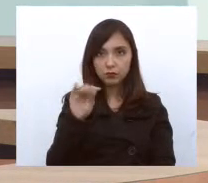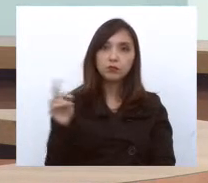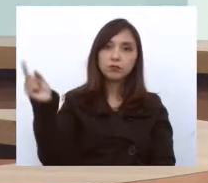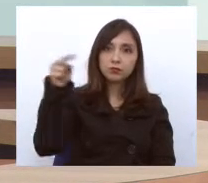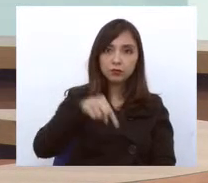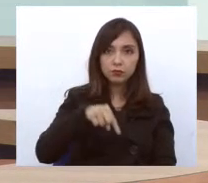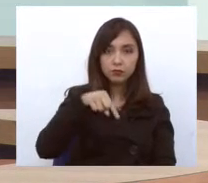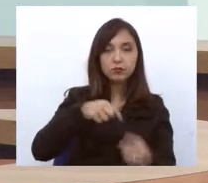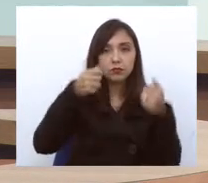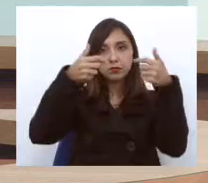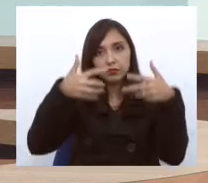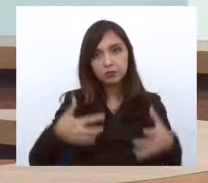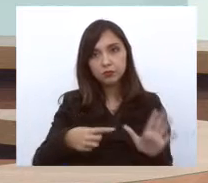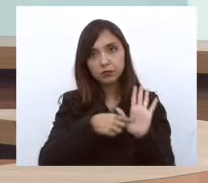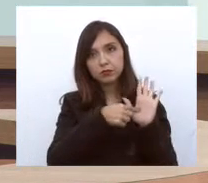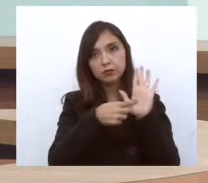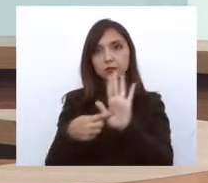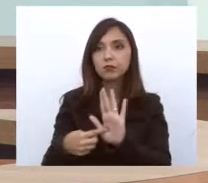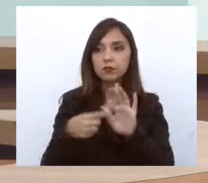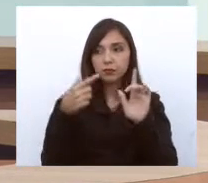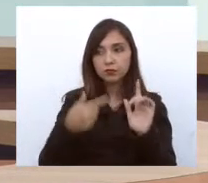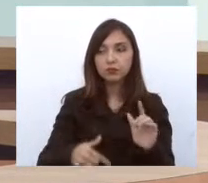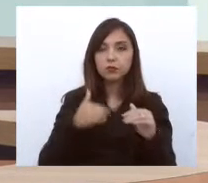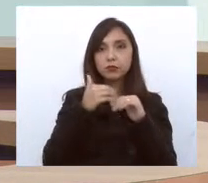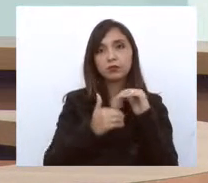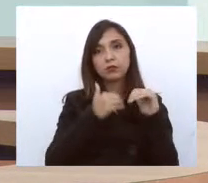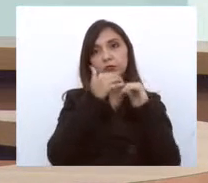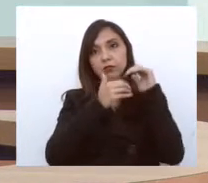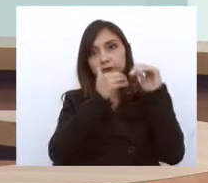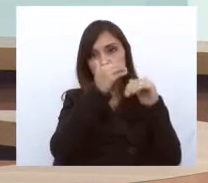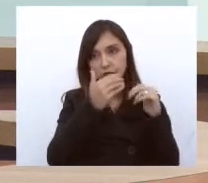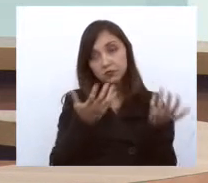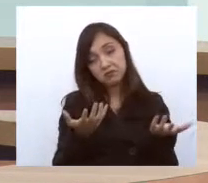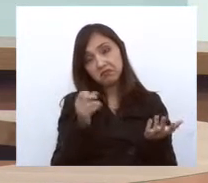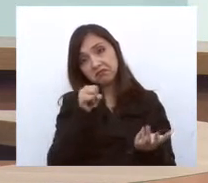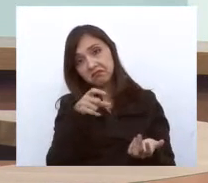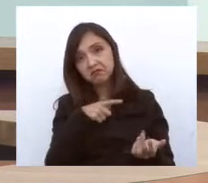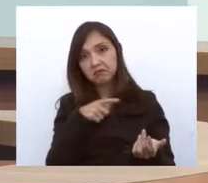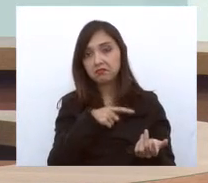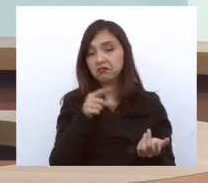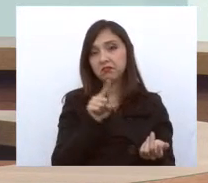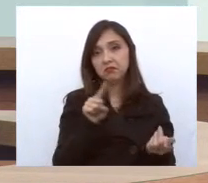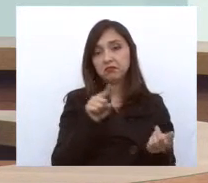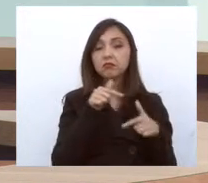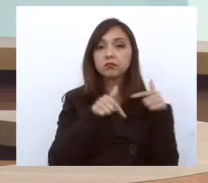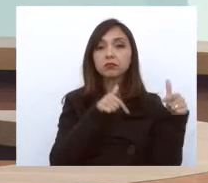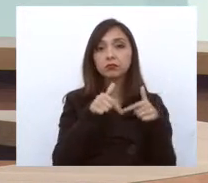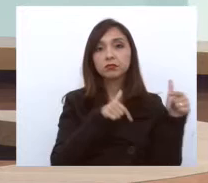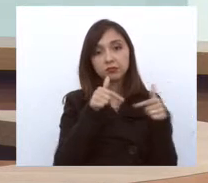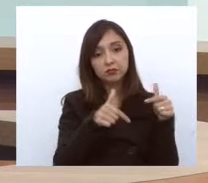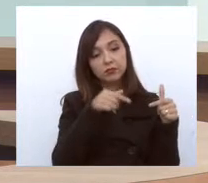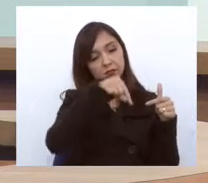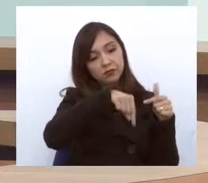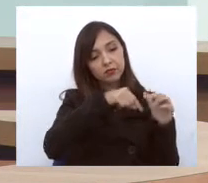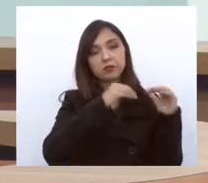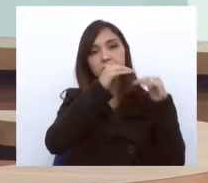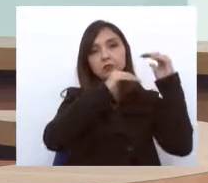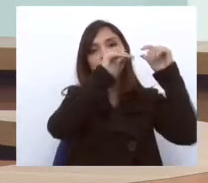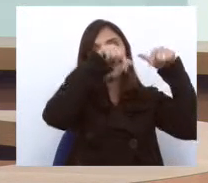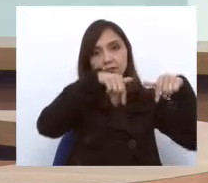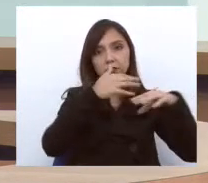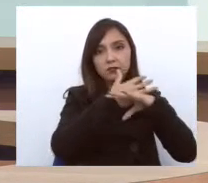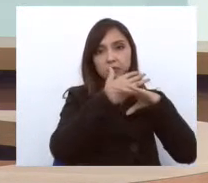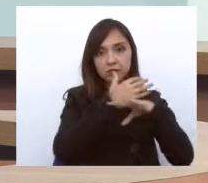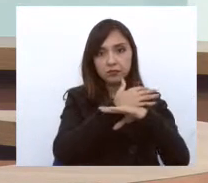a explanação e apresentação mais uma vez da evolução, se é que está tendo evolução, dos serviços que ela vem desenvolvendo na cidade,